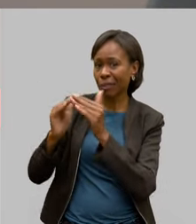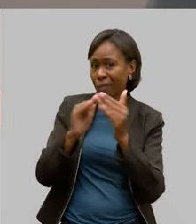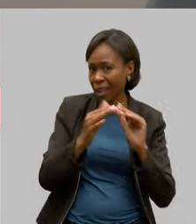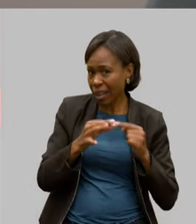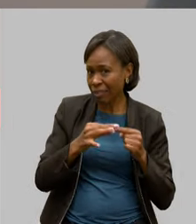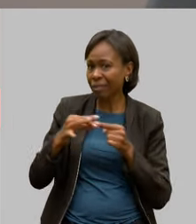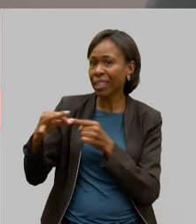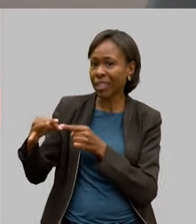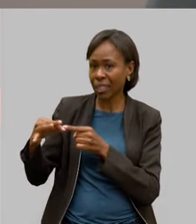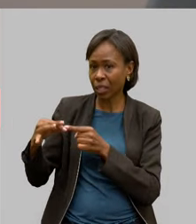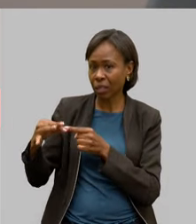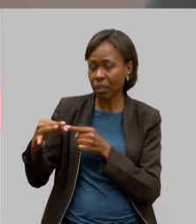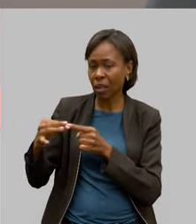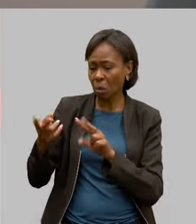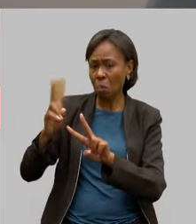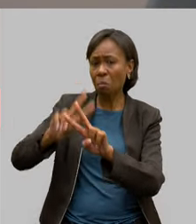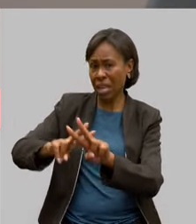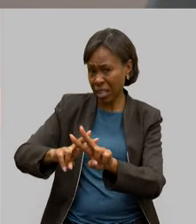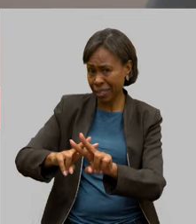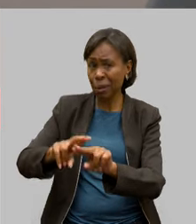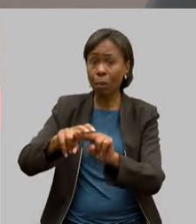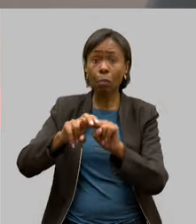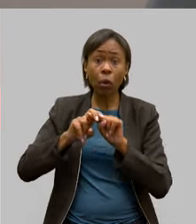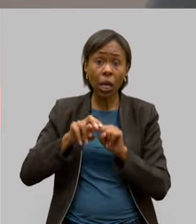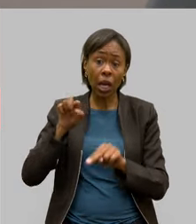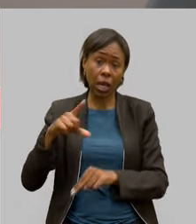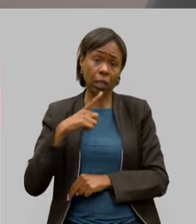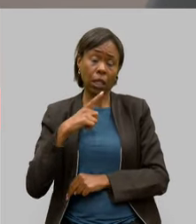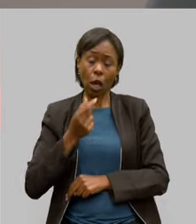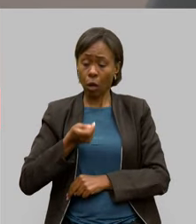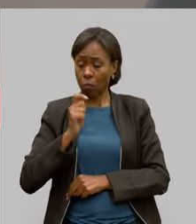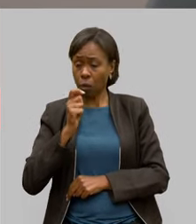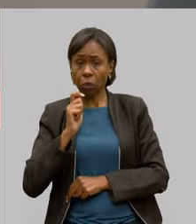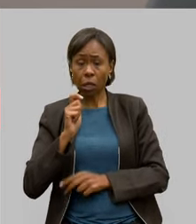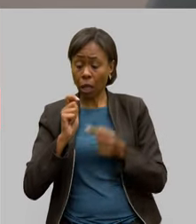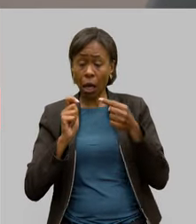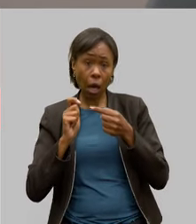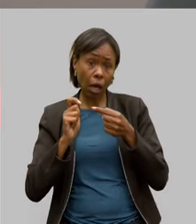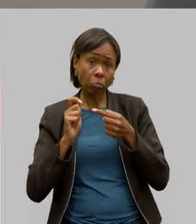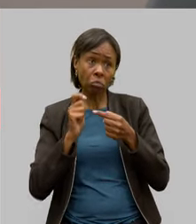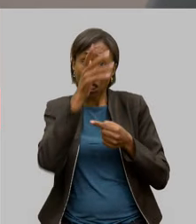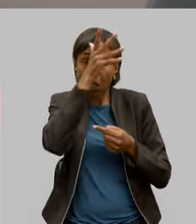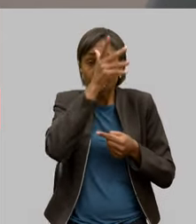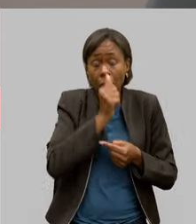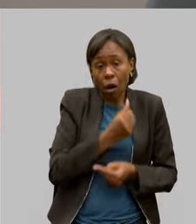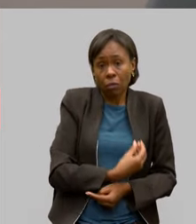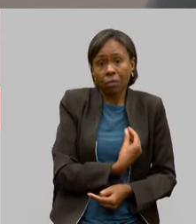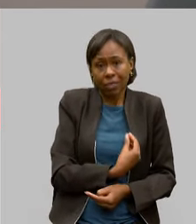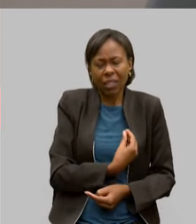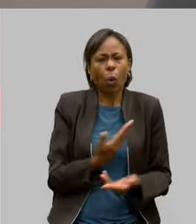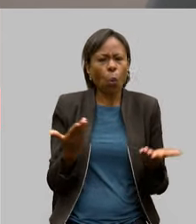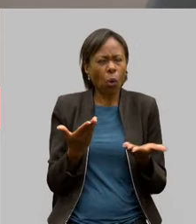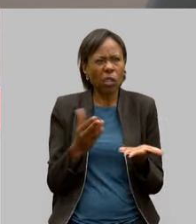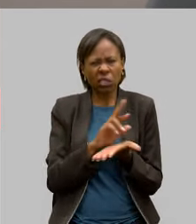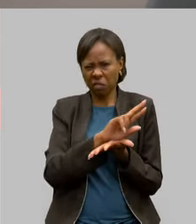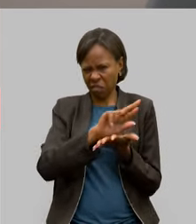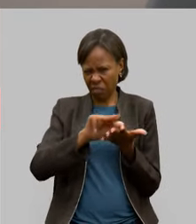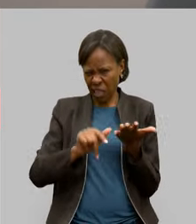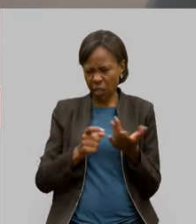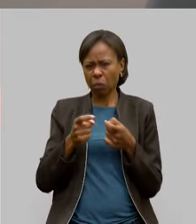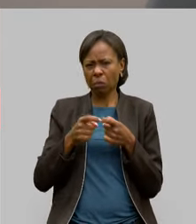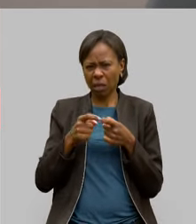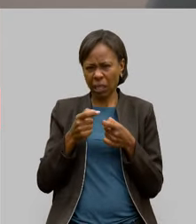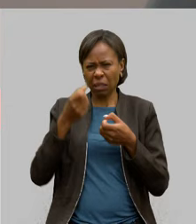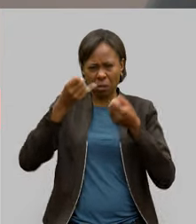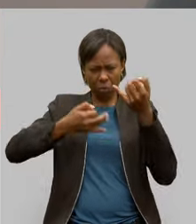pela posse da mesma substância que salva vidas eu não sei hoje muitos médicos muitas pessoas falaram aqui eu como advogado que já trabalhei bastante em